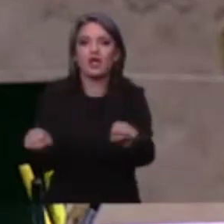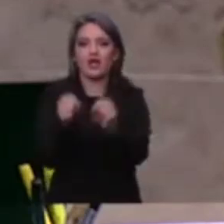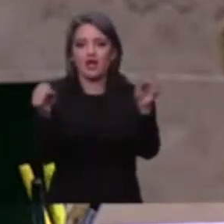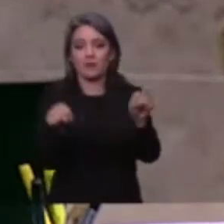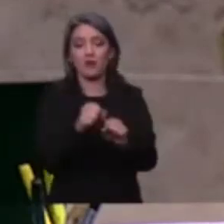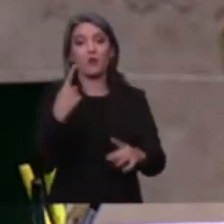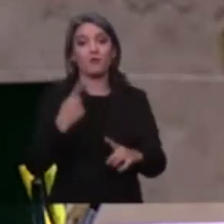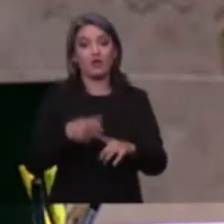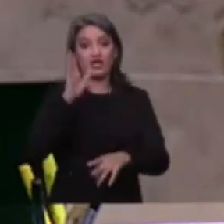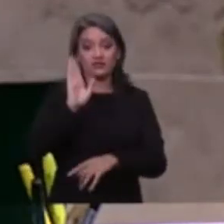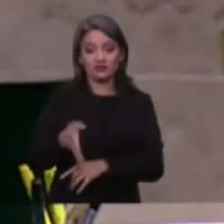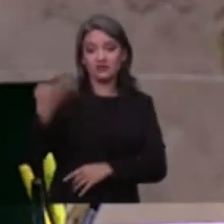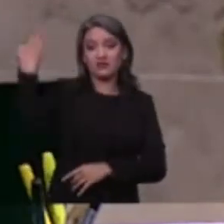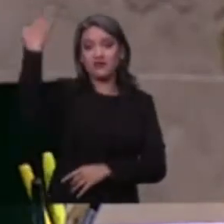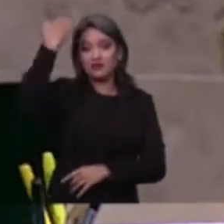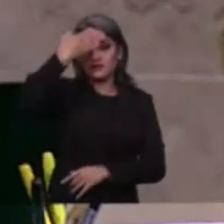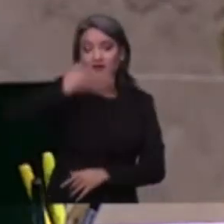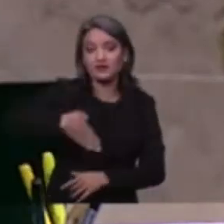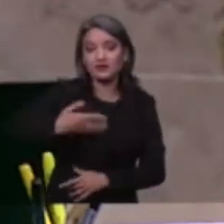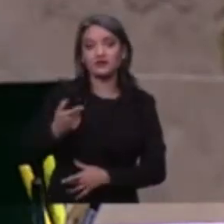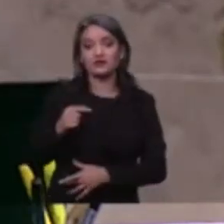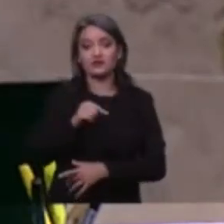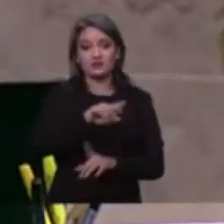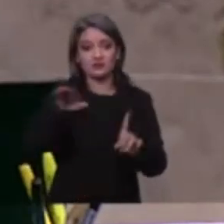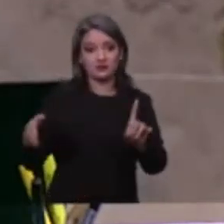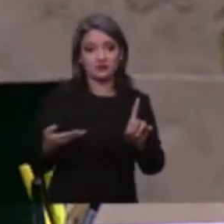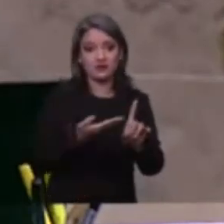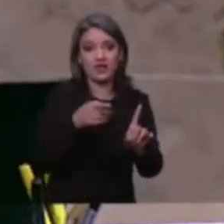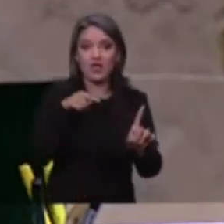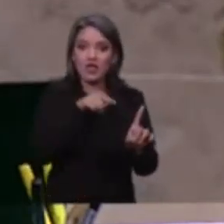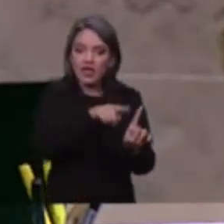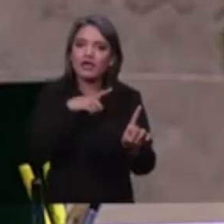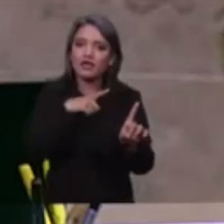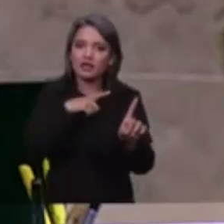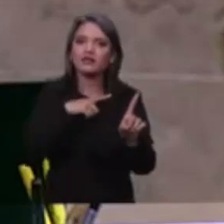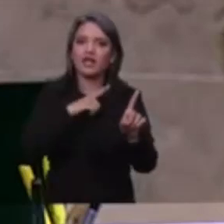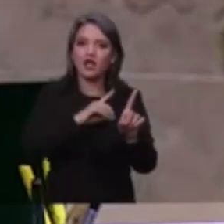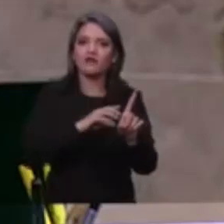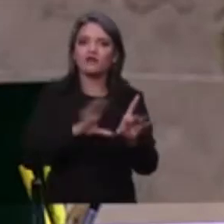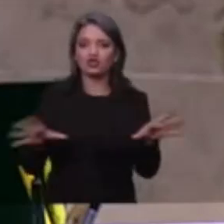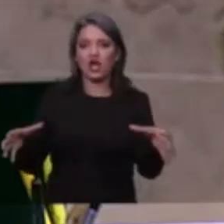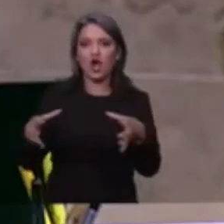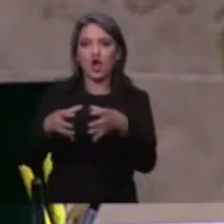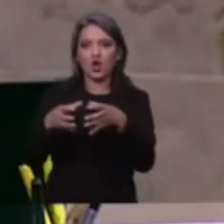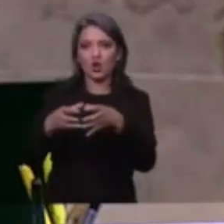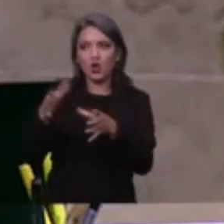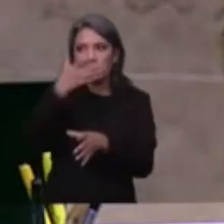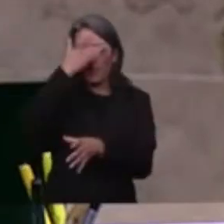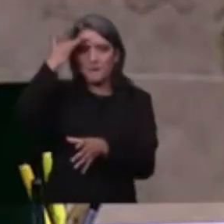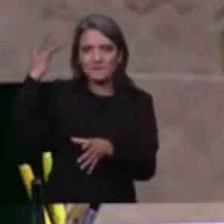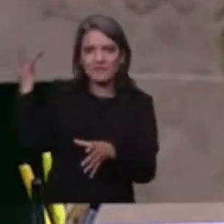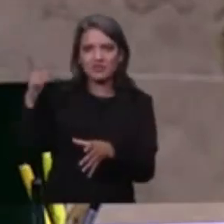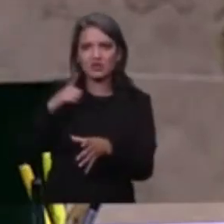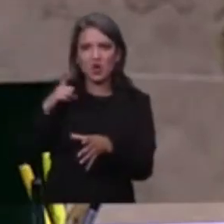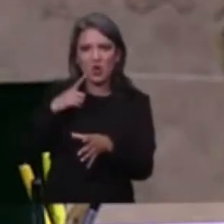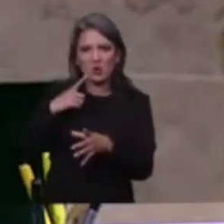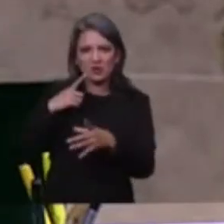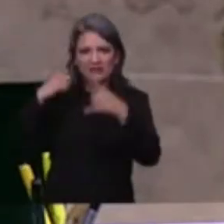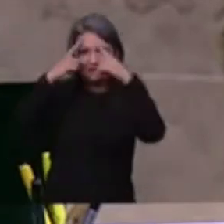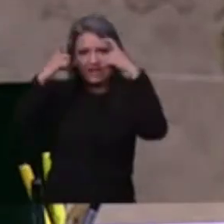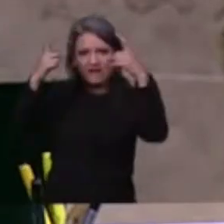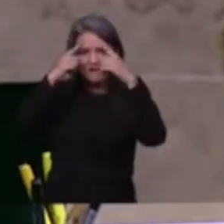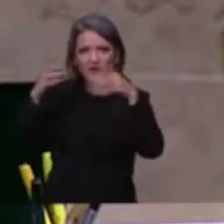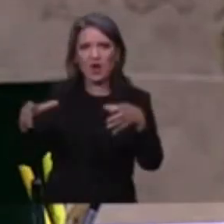restou provado que o imputado se associou criminosamente aos demais vândalos para, armados